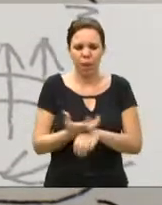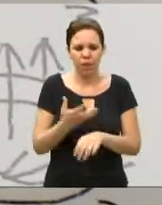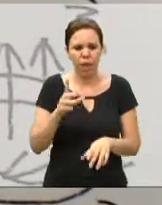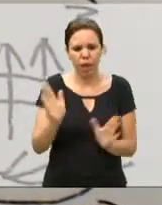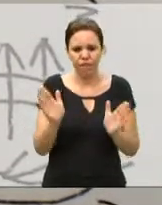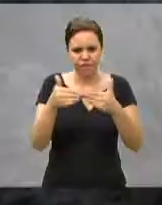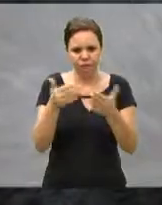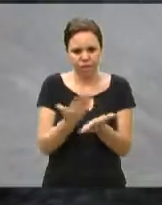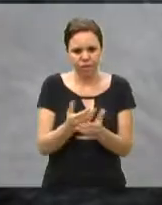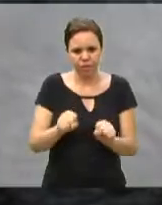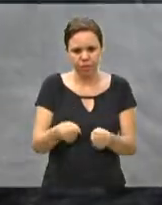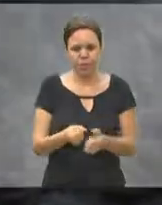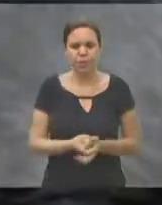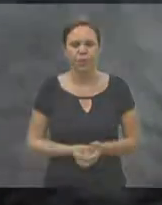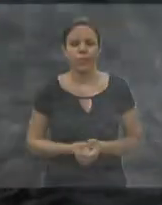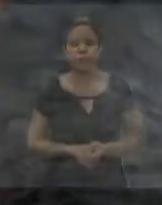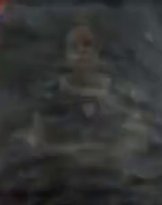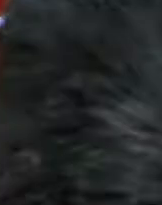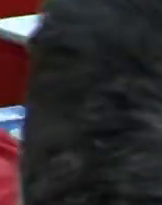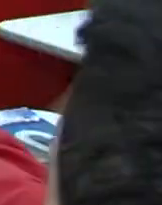enfatizar nessa reta final.